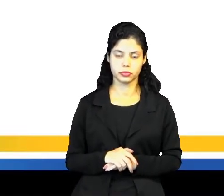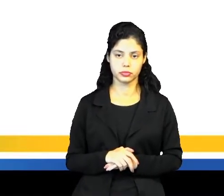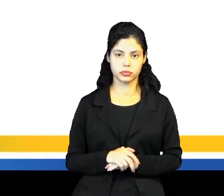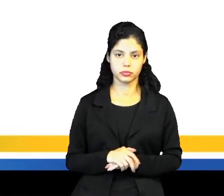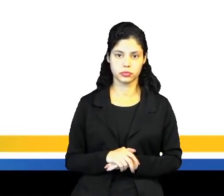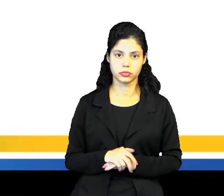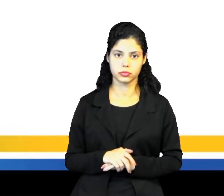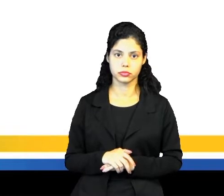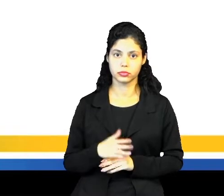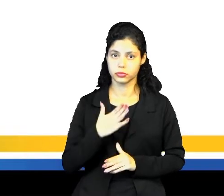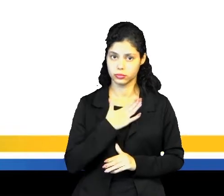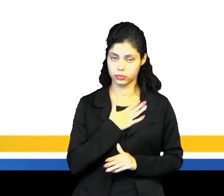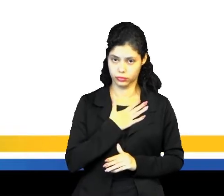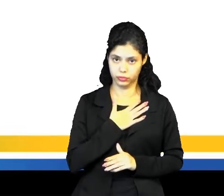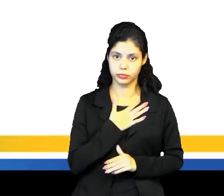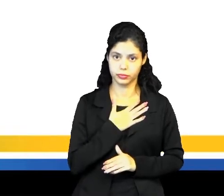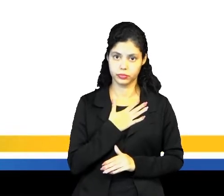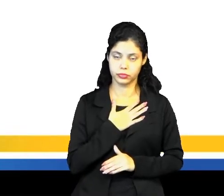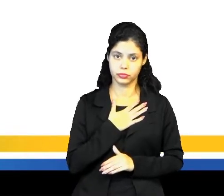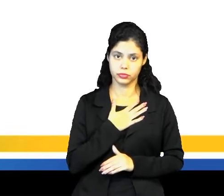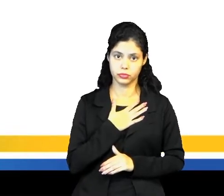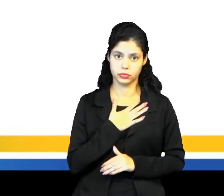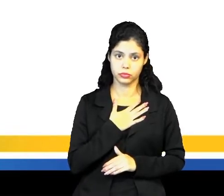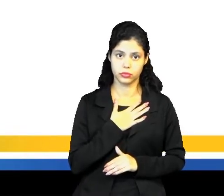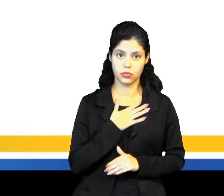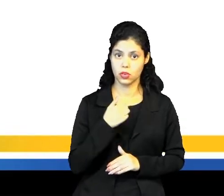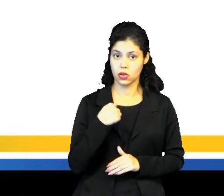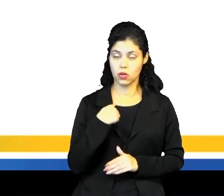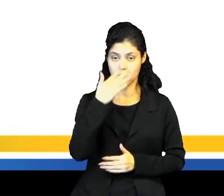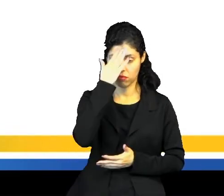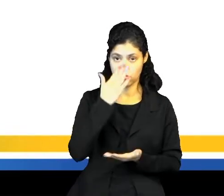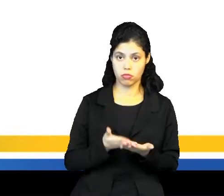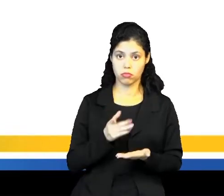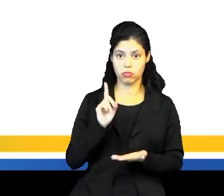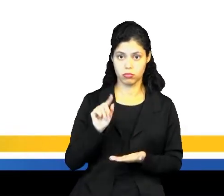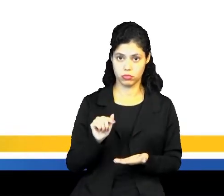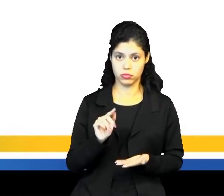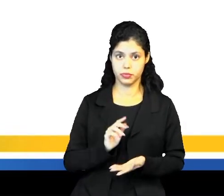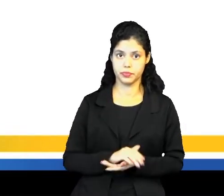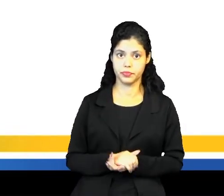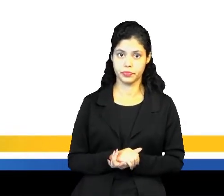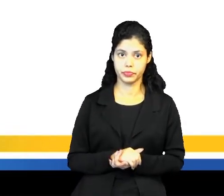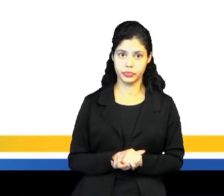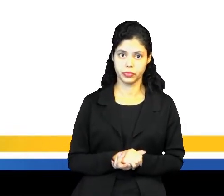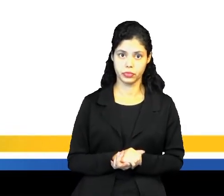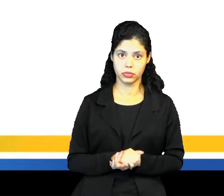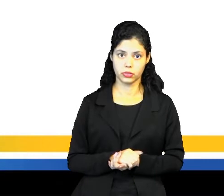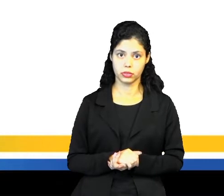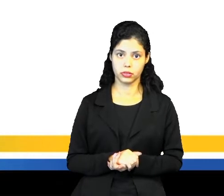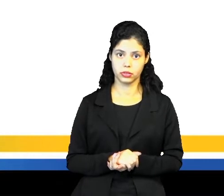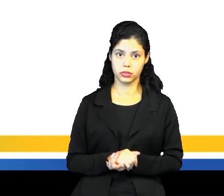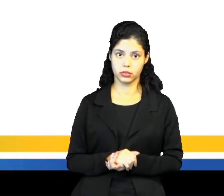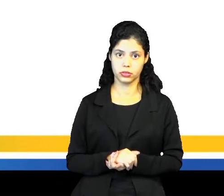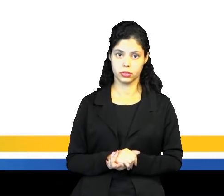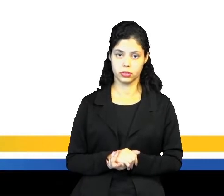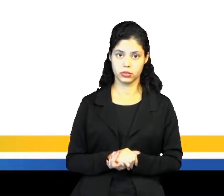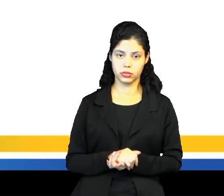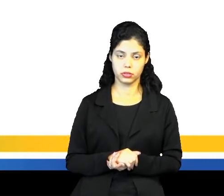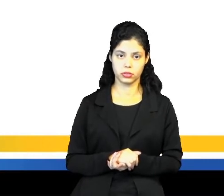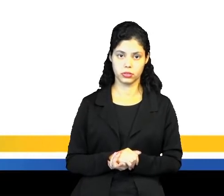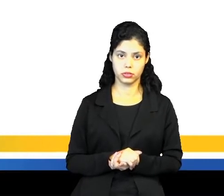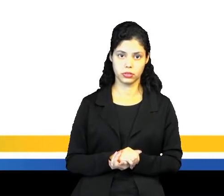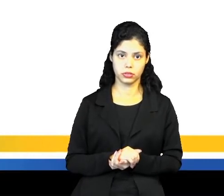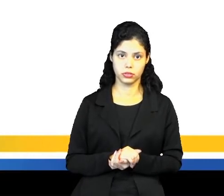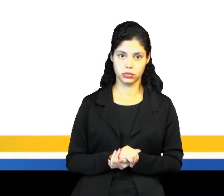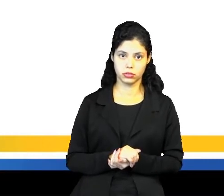creio ser. Ou seja, pela minha parte, né, sou o que eu acredito ser. Duro de nariz, mínimo de